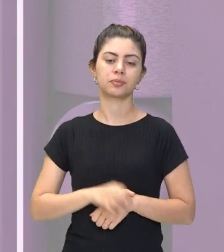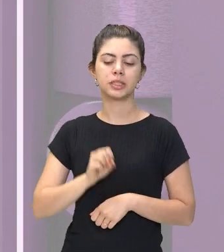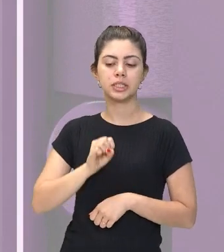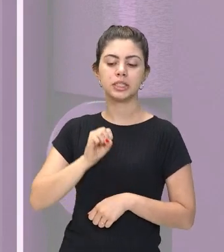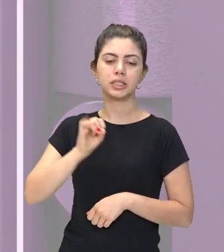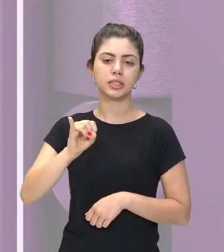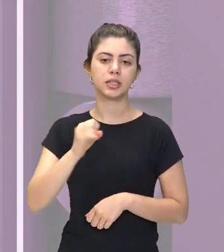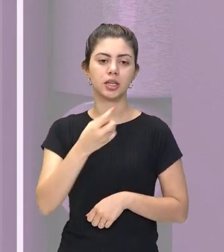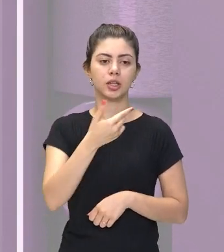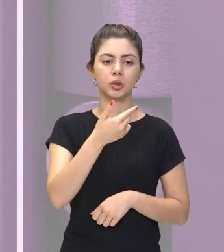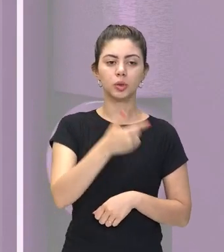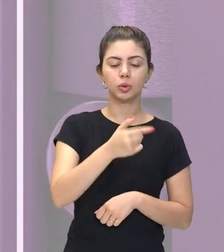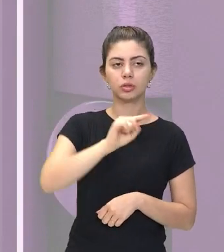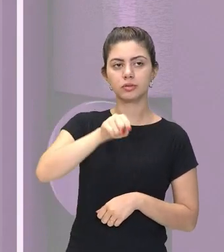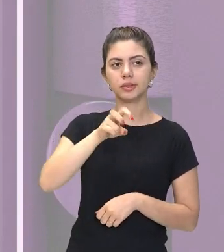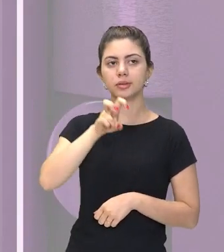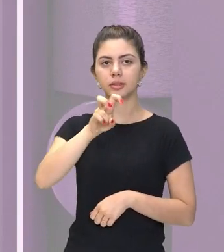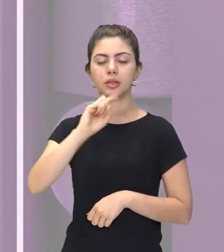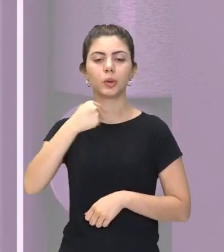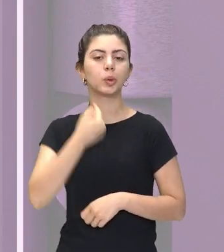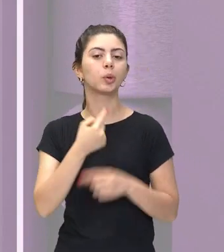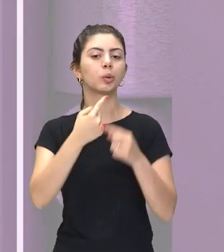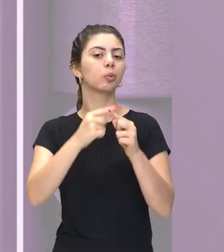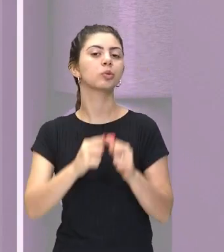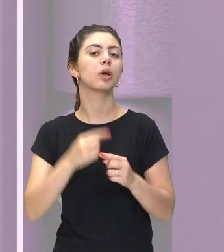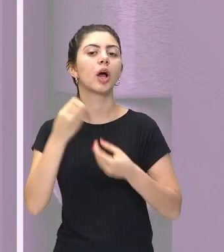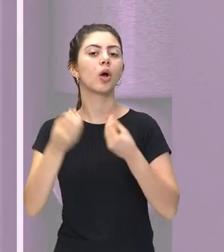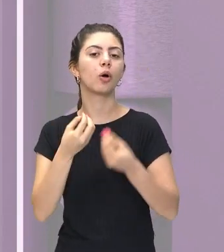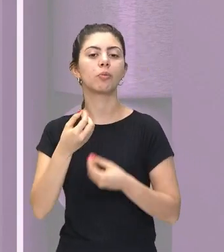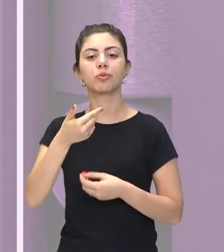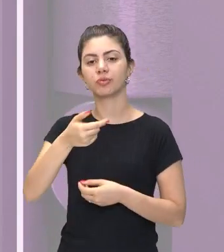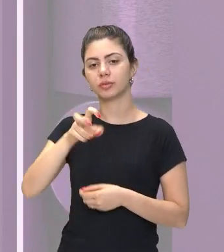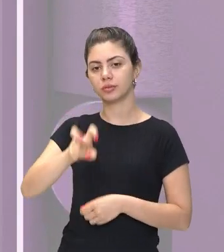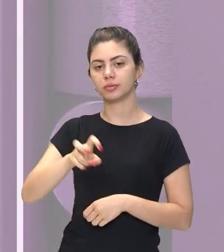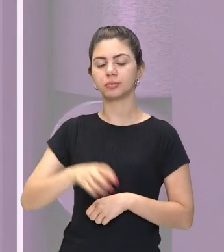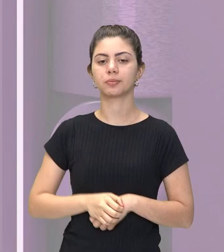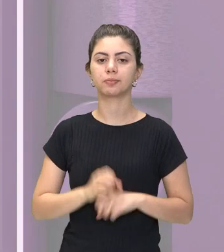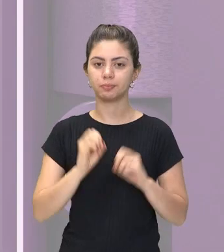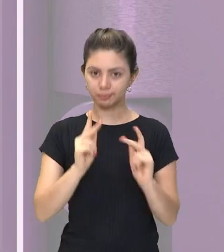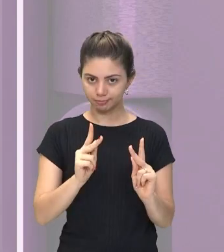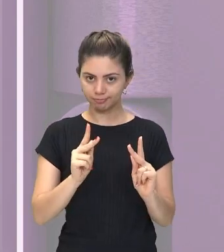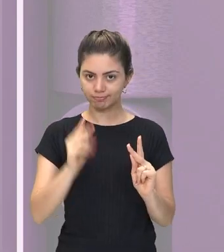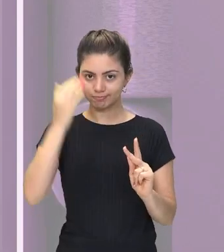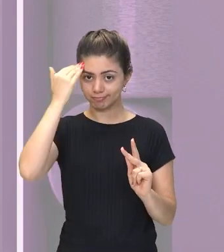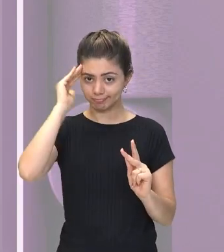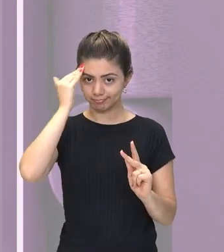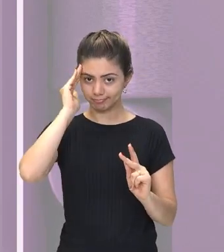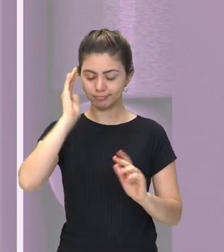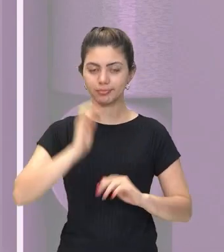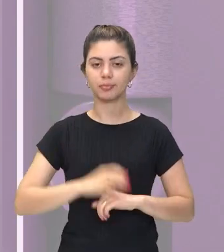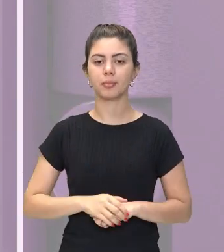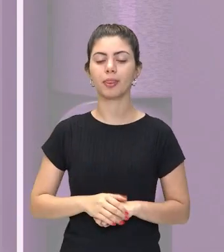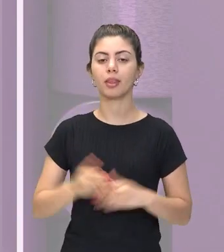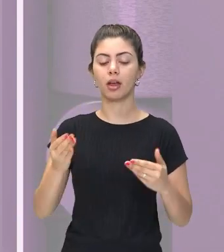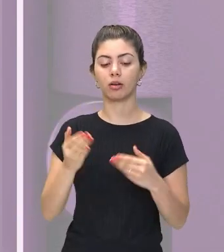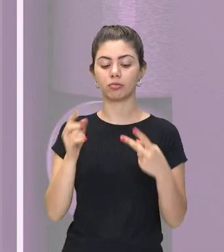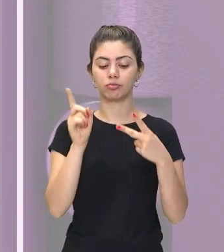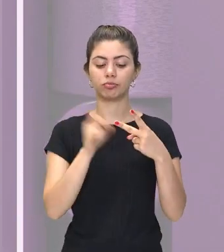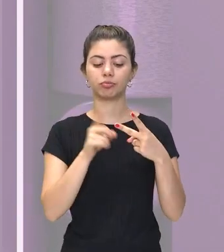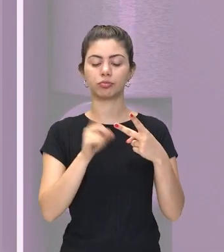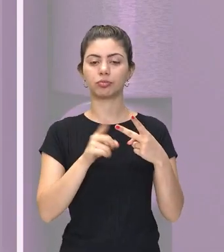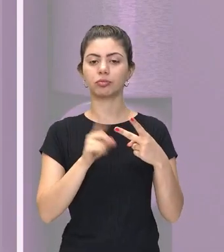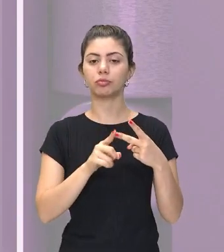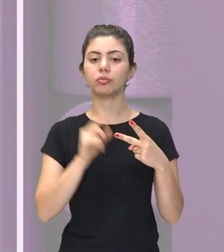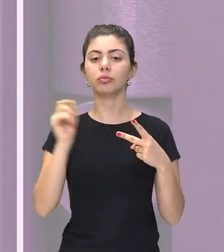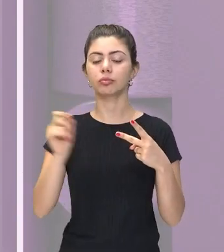for 2,5, nós vamos utilizar 25. Certinho? Segunda etapa, agora a